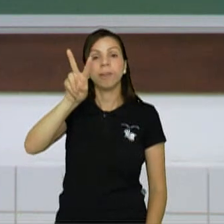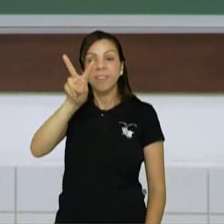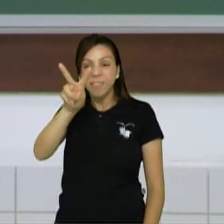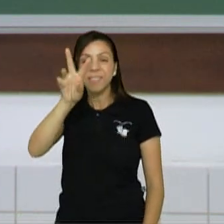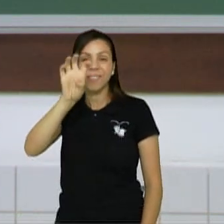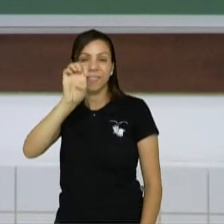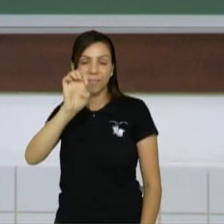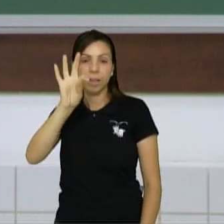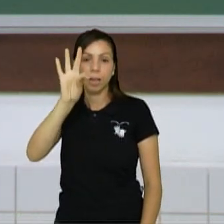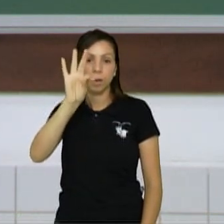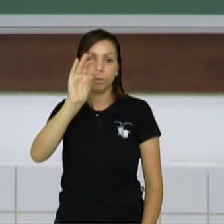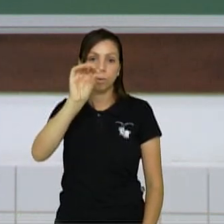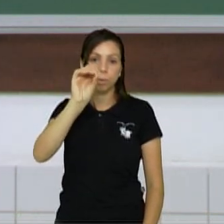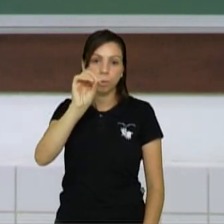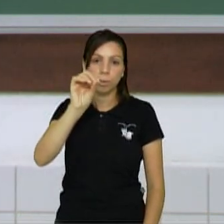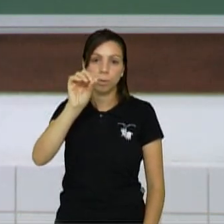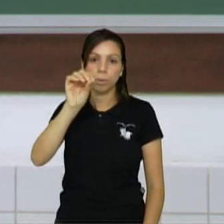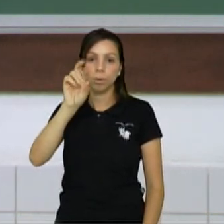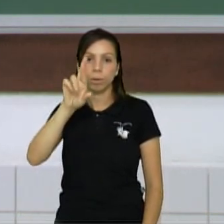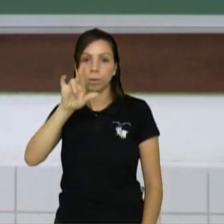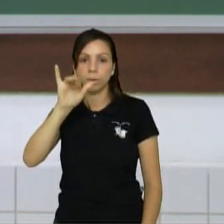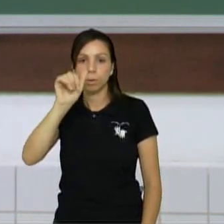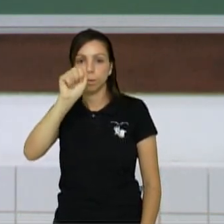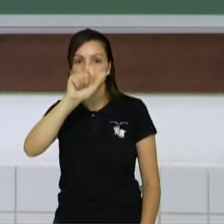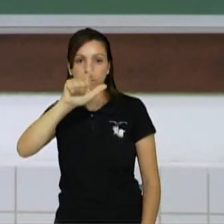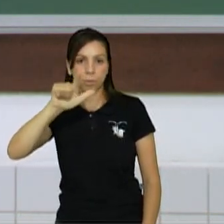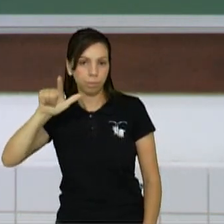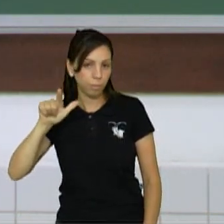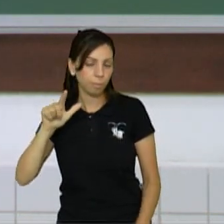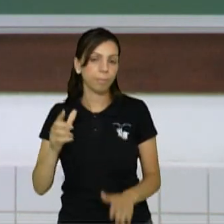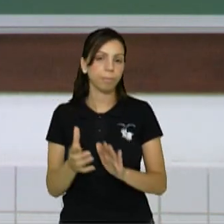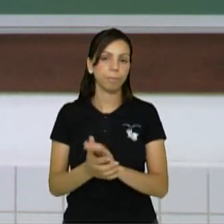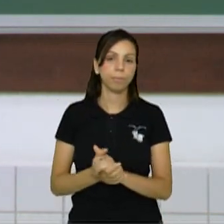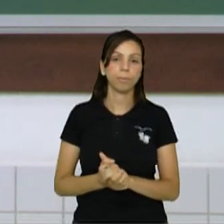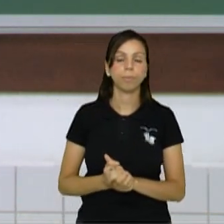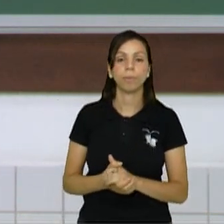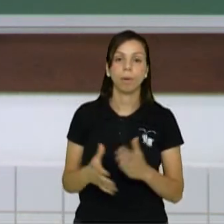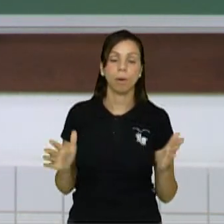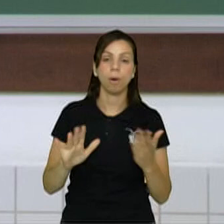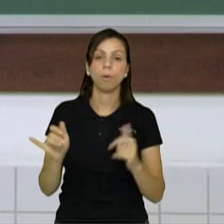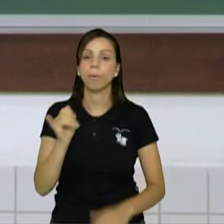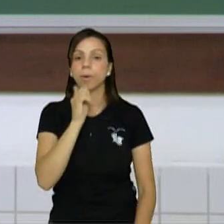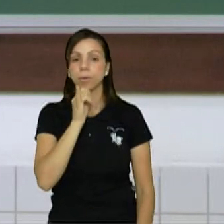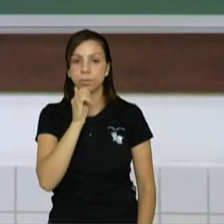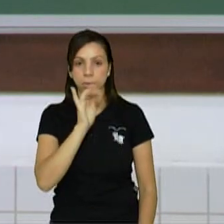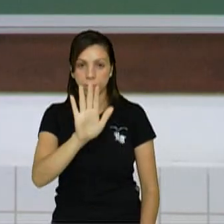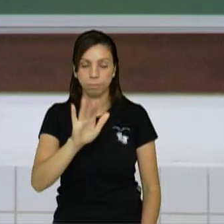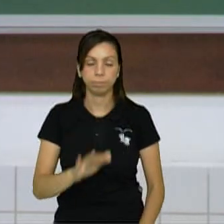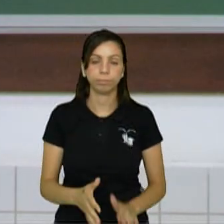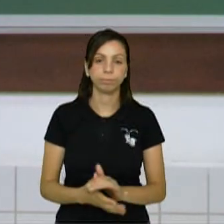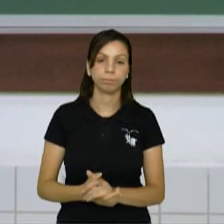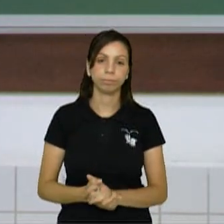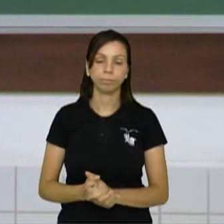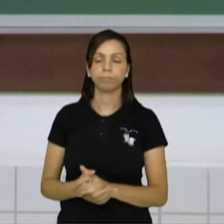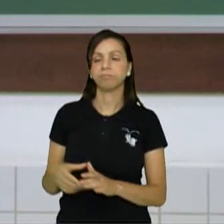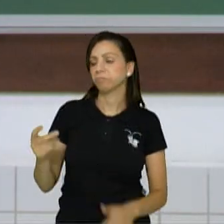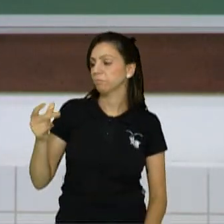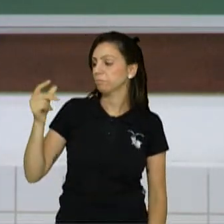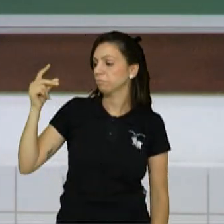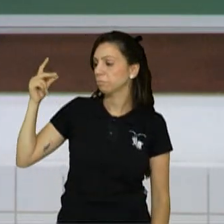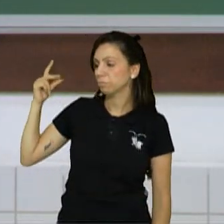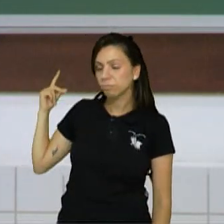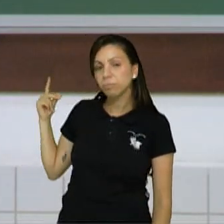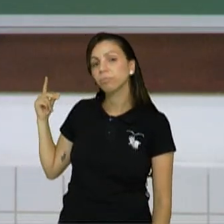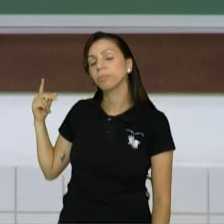não esqueça. Vou usar um exemplo, pessoal, que acredito que você vai lembrar desse fato. Há um tempo atrás